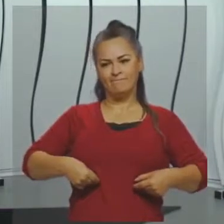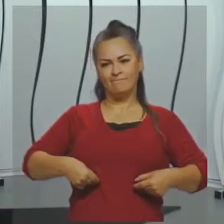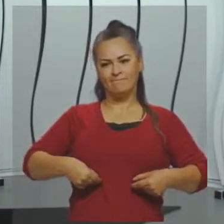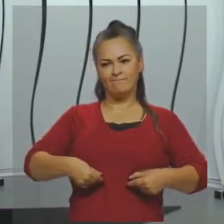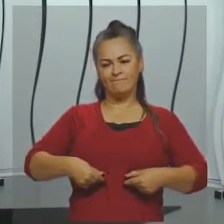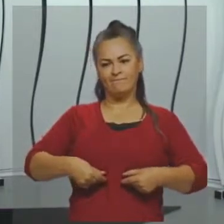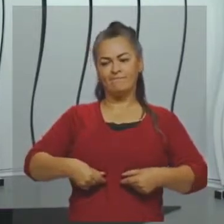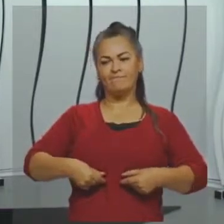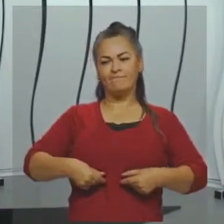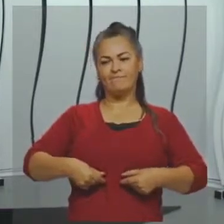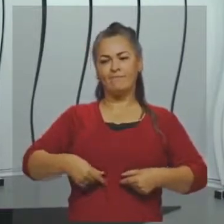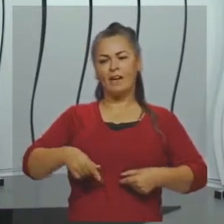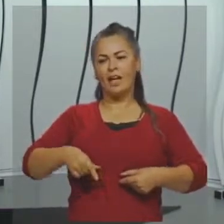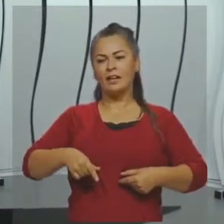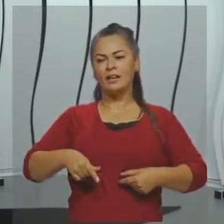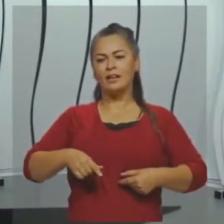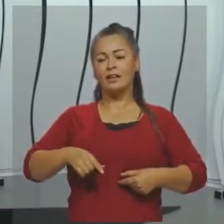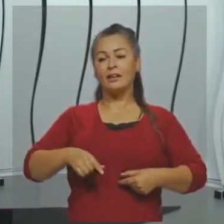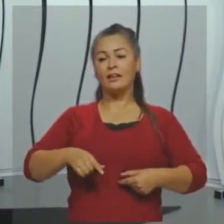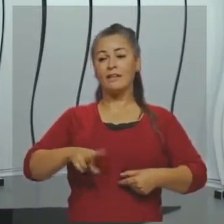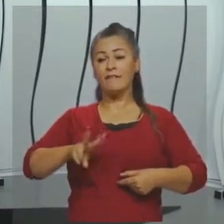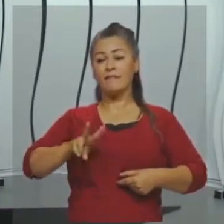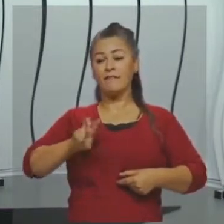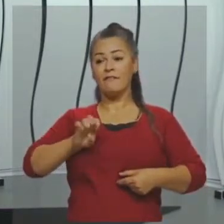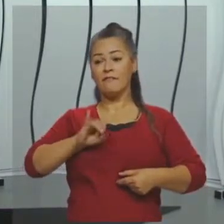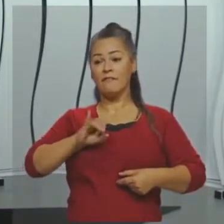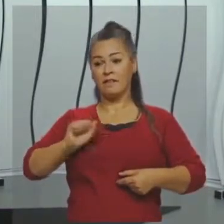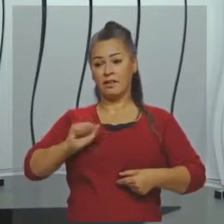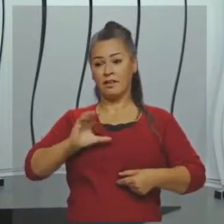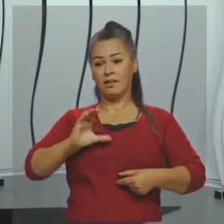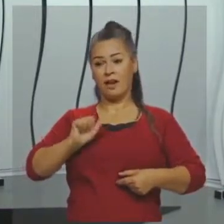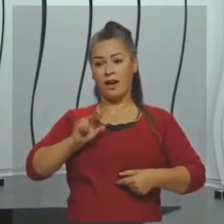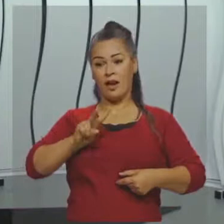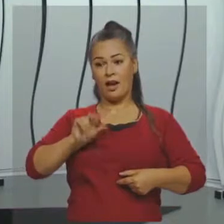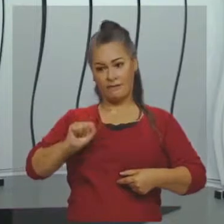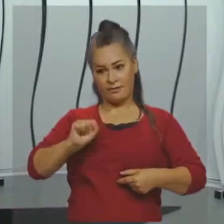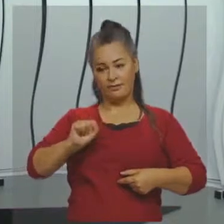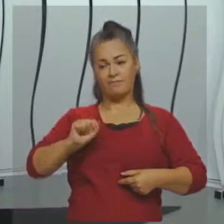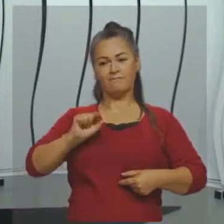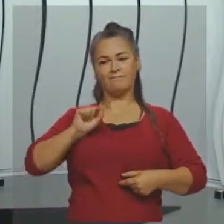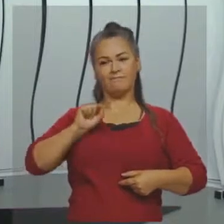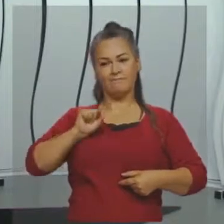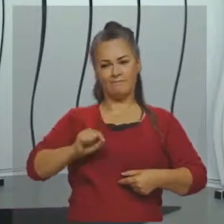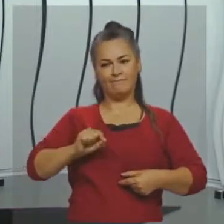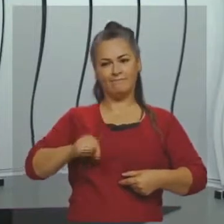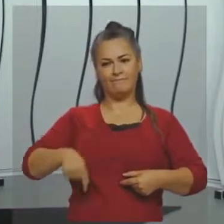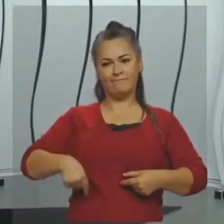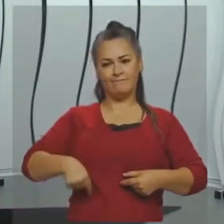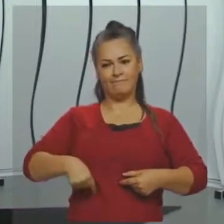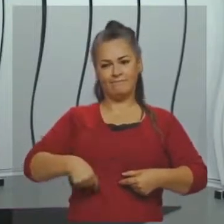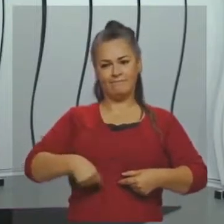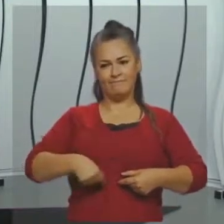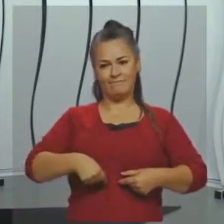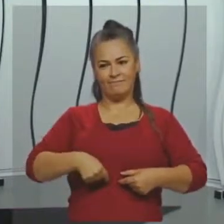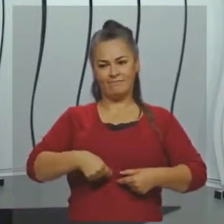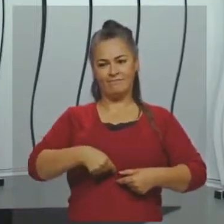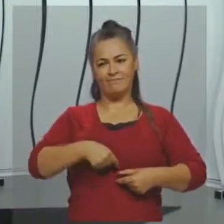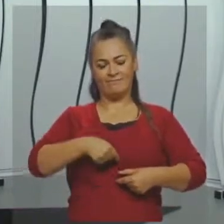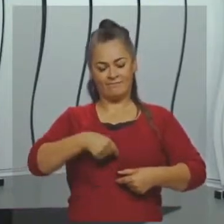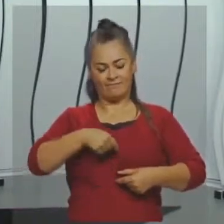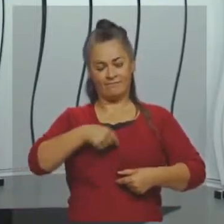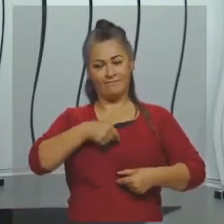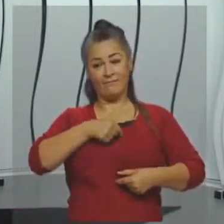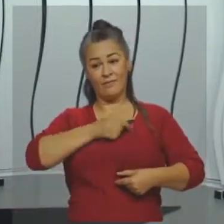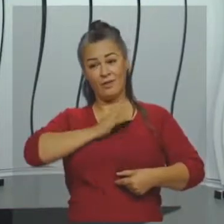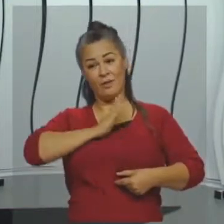uma veia que chama veia cava. Mais especificamente a veia cava inferior, que é a veia que vai levar o sangue lá para o coração